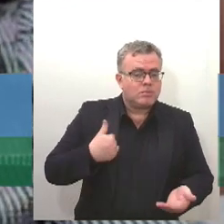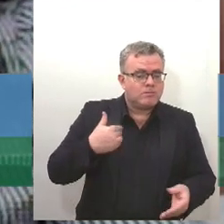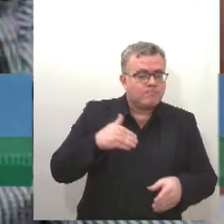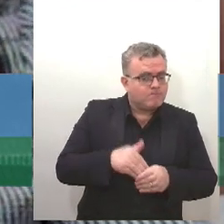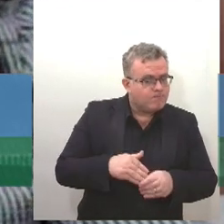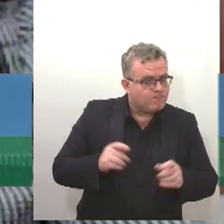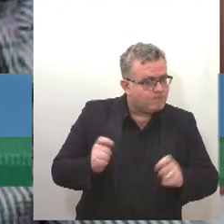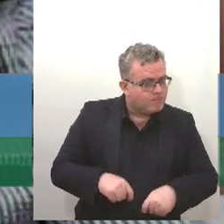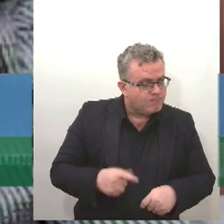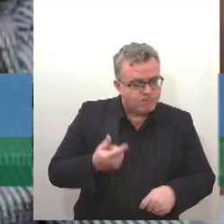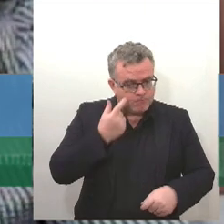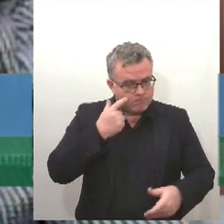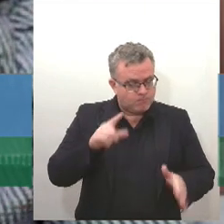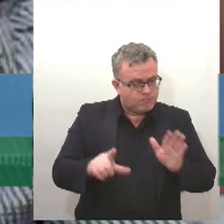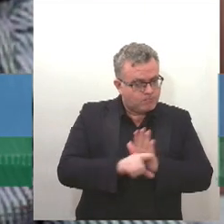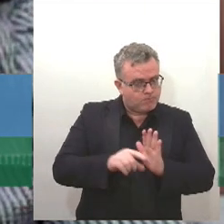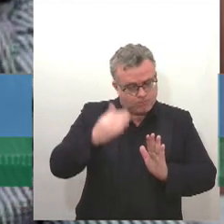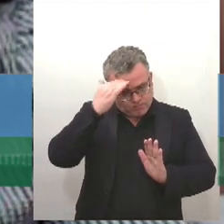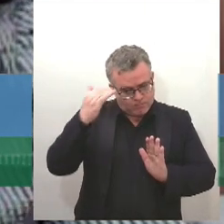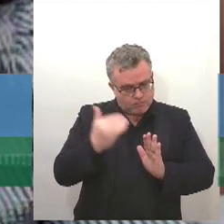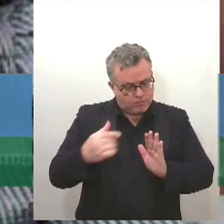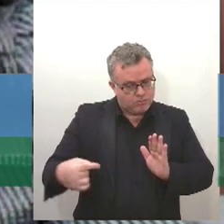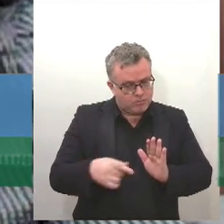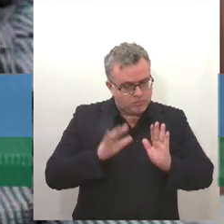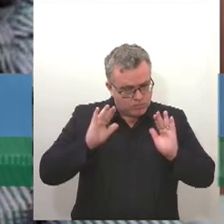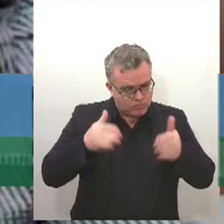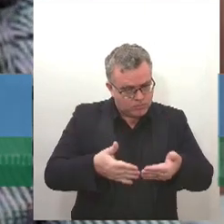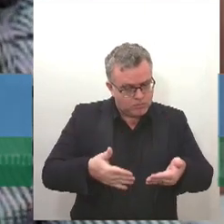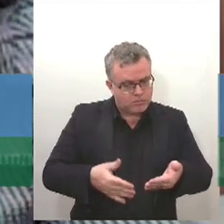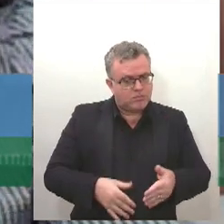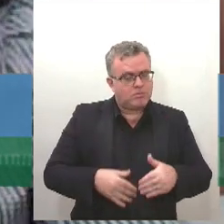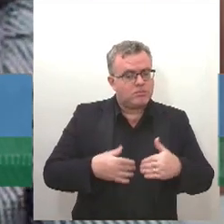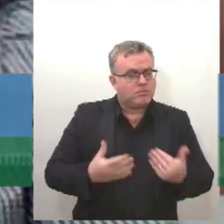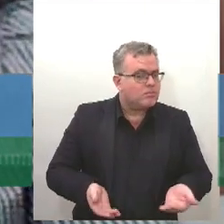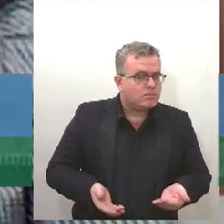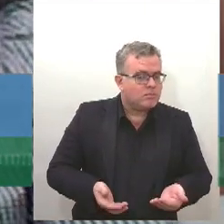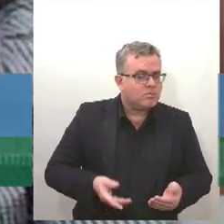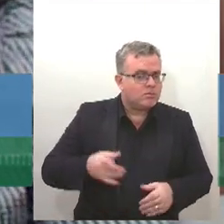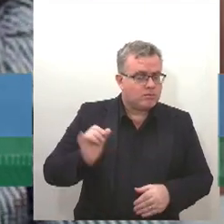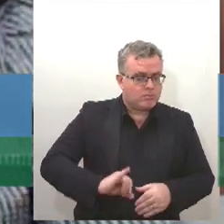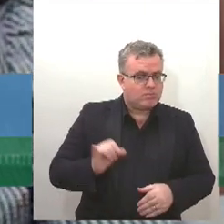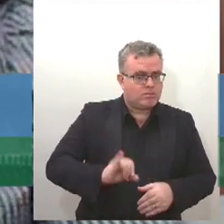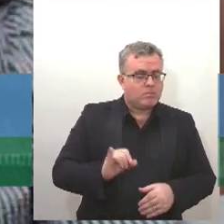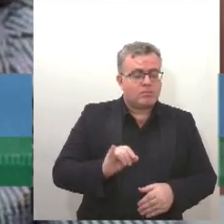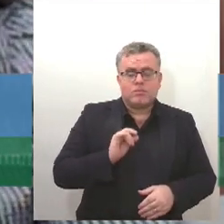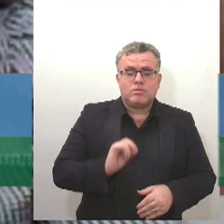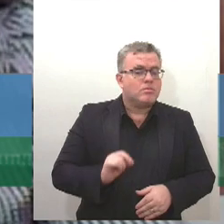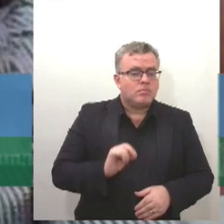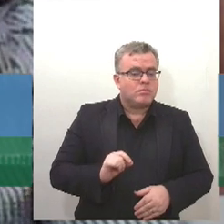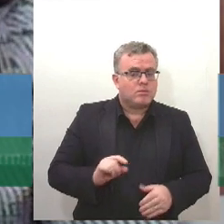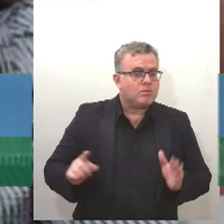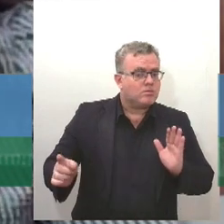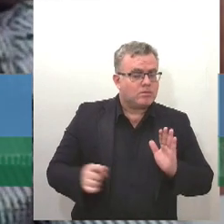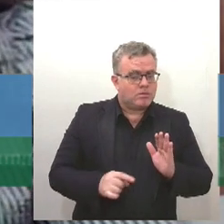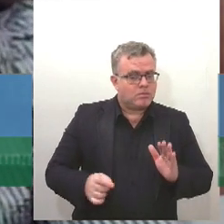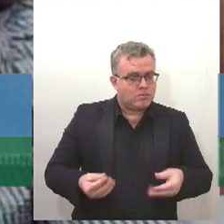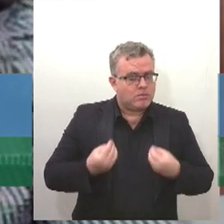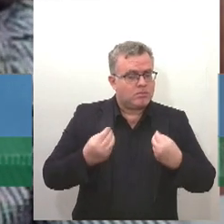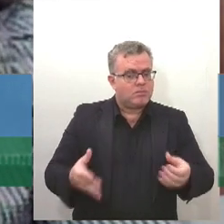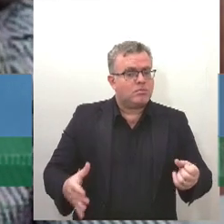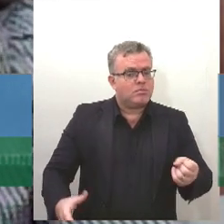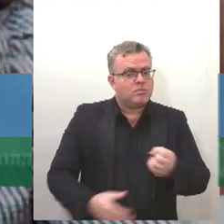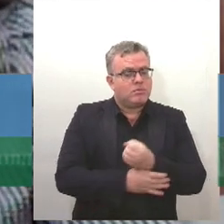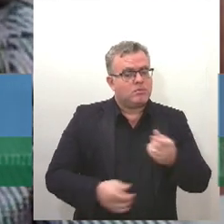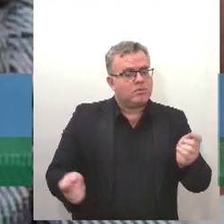estrita e Esse princípio da legalidade estrita ele é muito importante porque é ele que traz uma segurança maior de todos